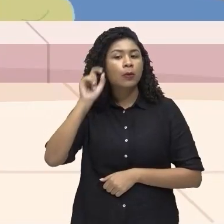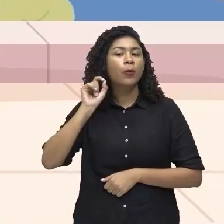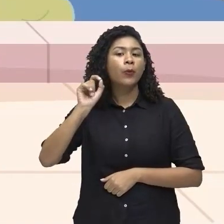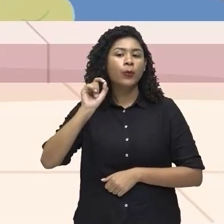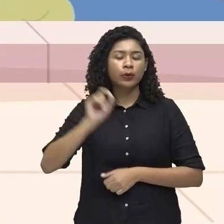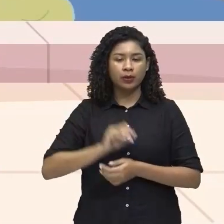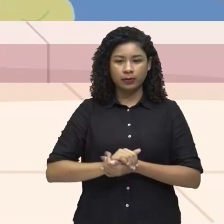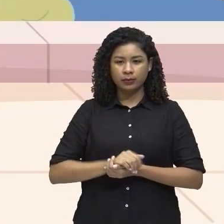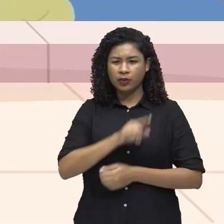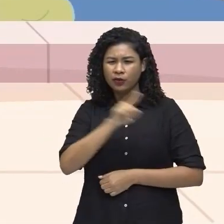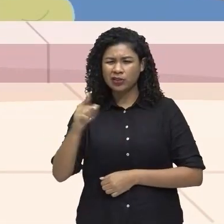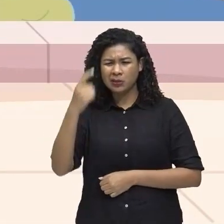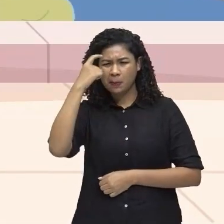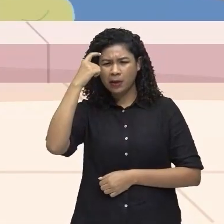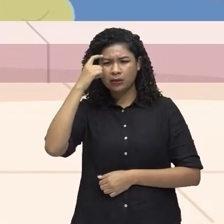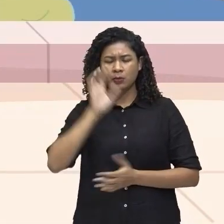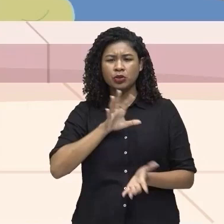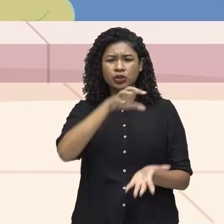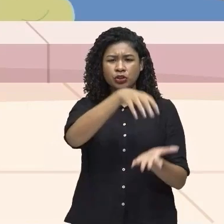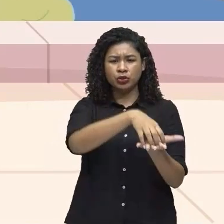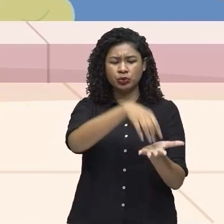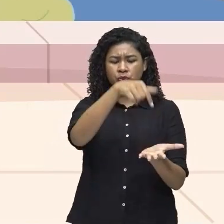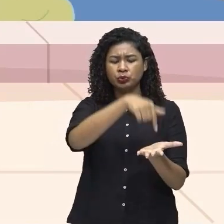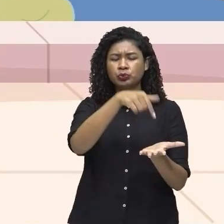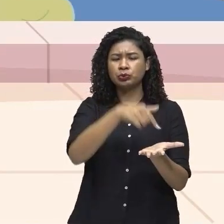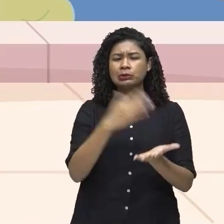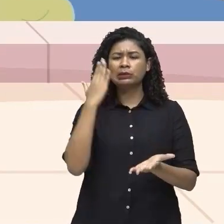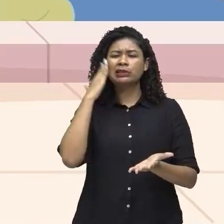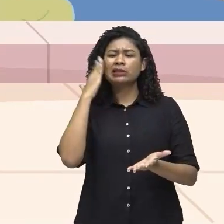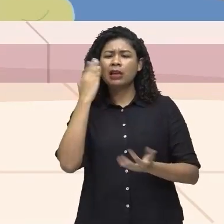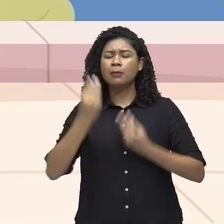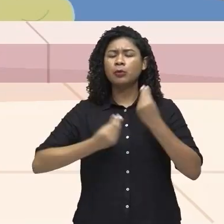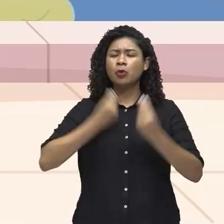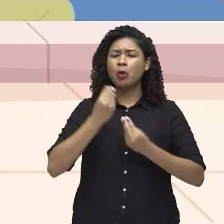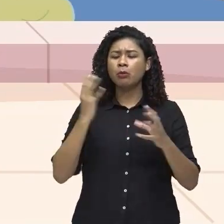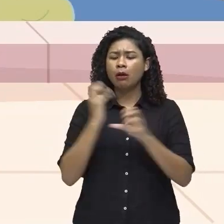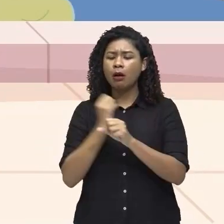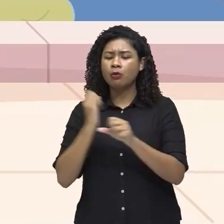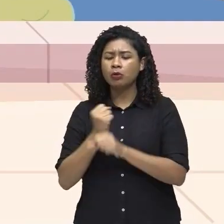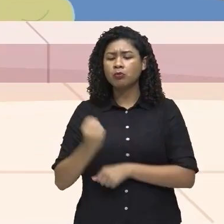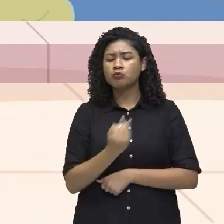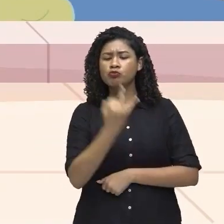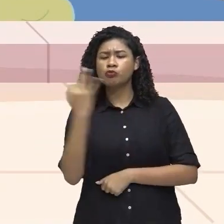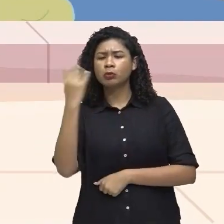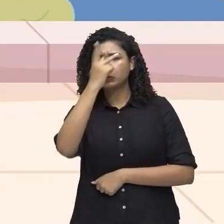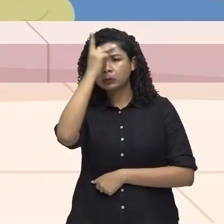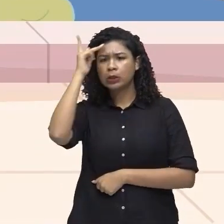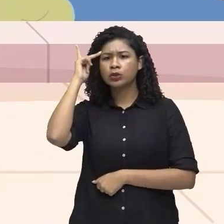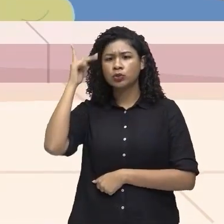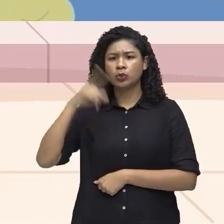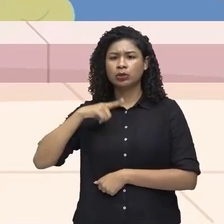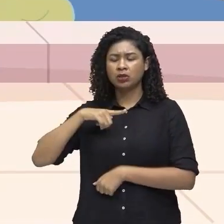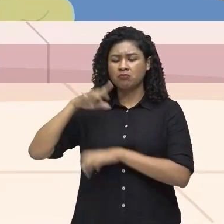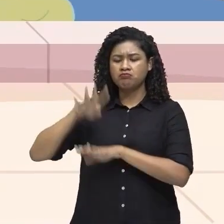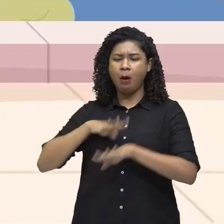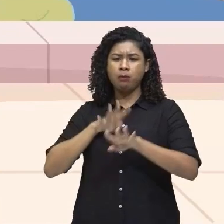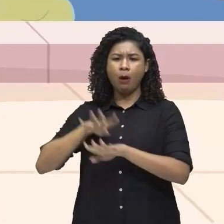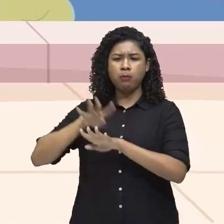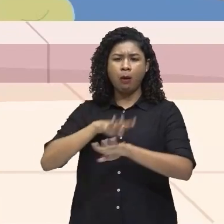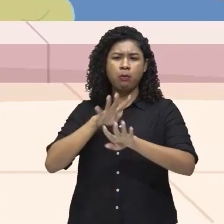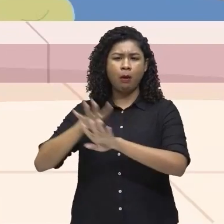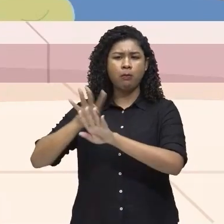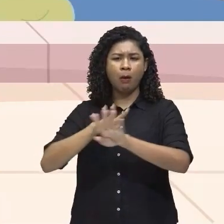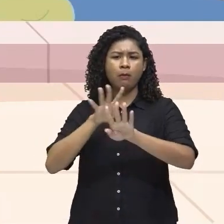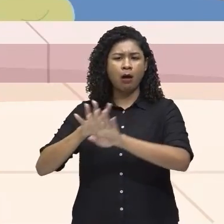é que aqueles institutos fazem para calcular a multidão, a quantidade de pessoas que tem numa multidão, numa passeata, por exemplo, igual aquela que